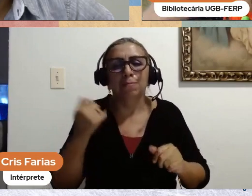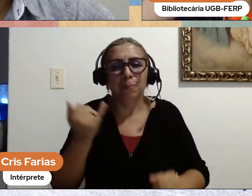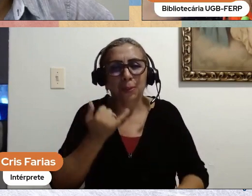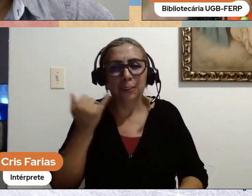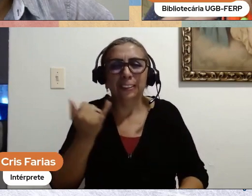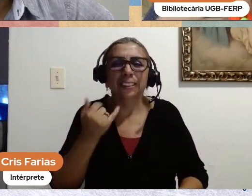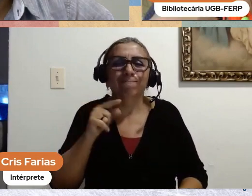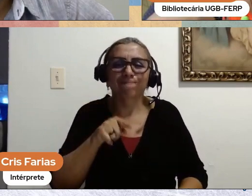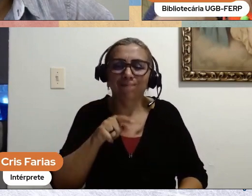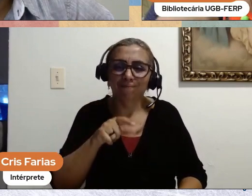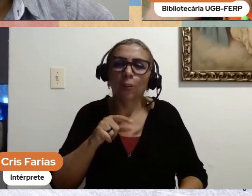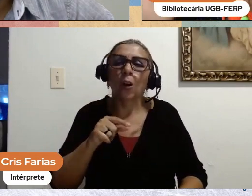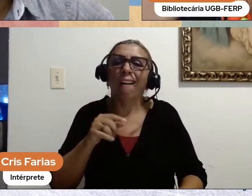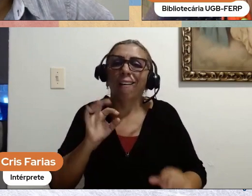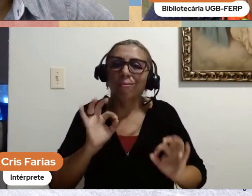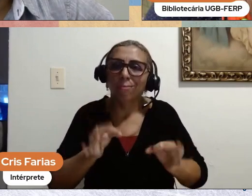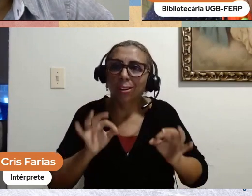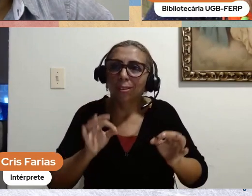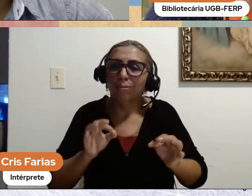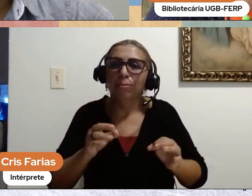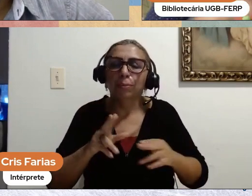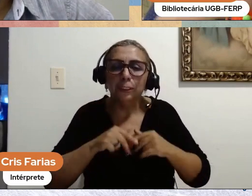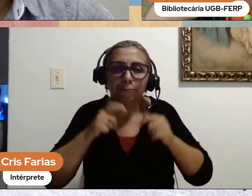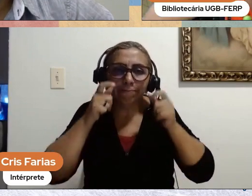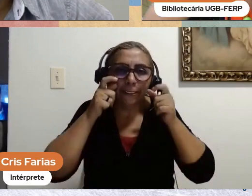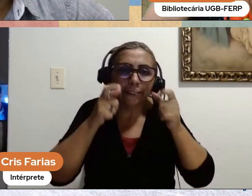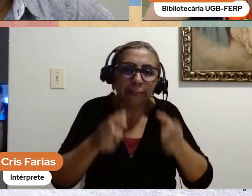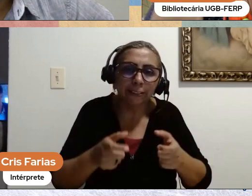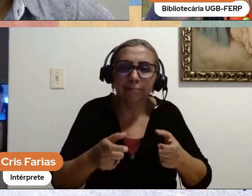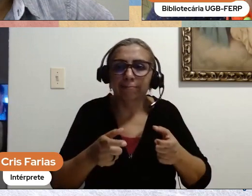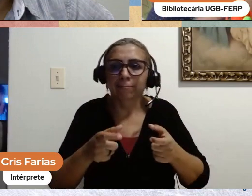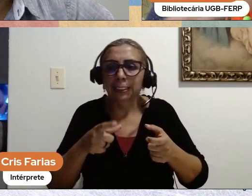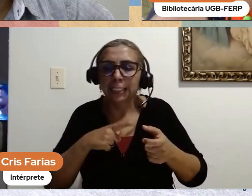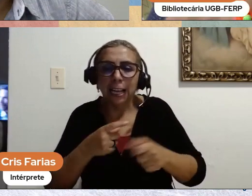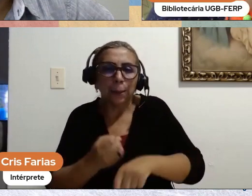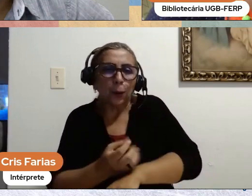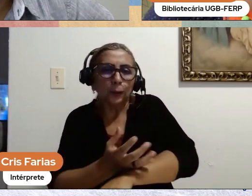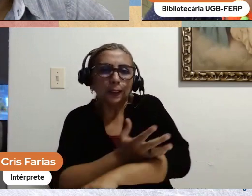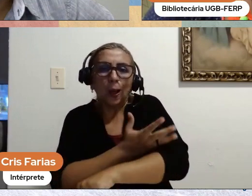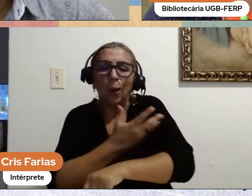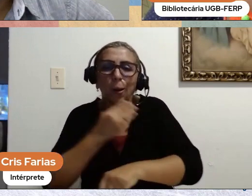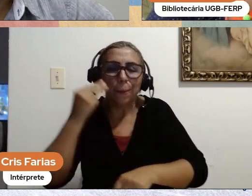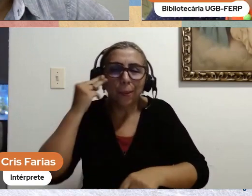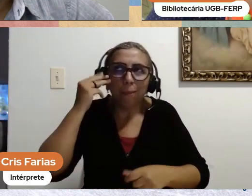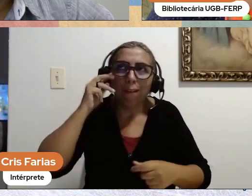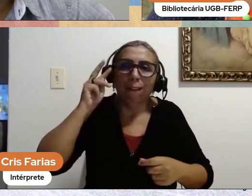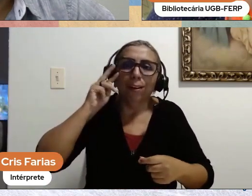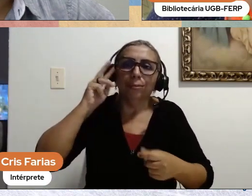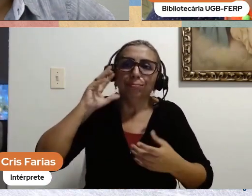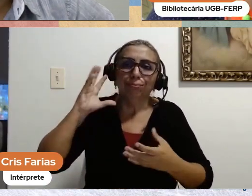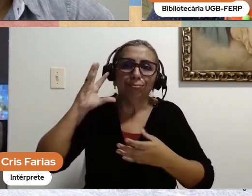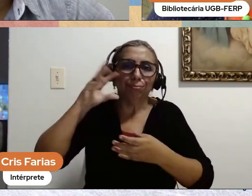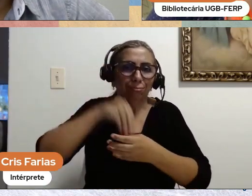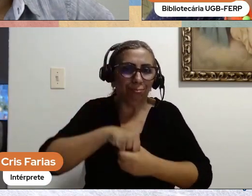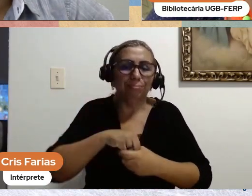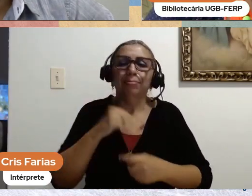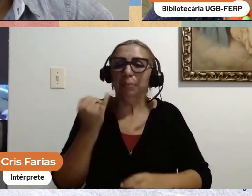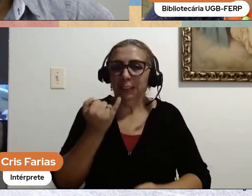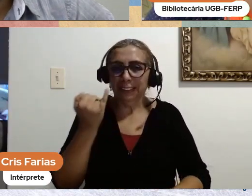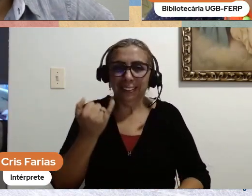quanto que faz sentido, então, esse seu interesse, né? Essa sua emoção, essa sua memória que atravessa, é muito